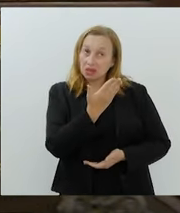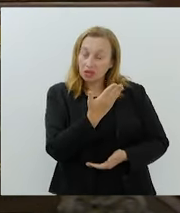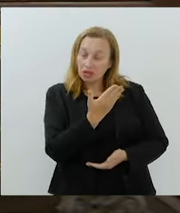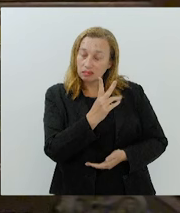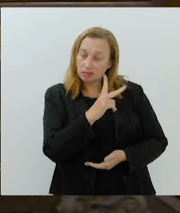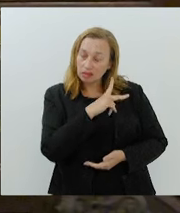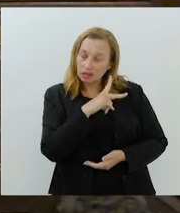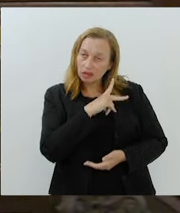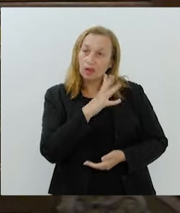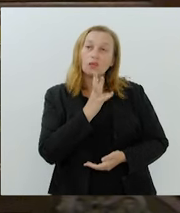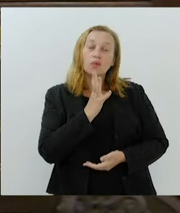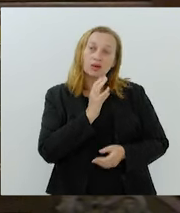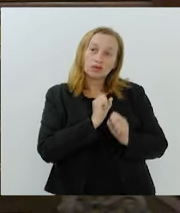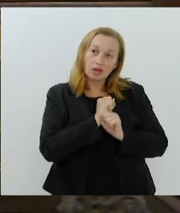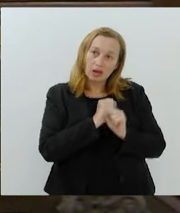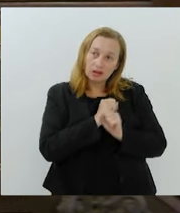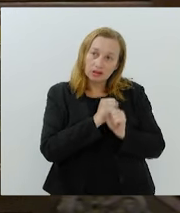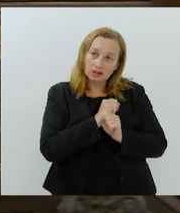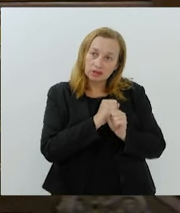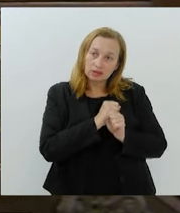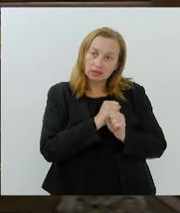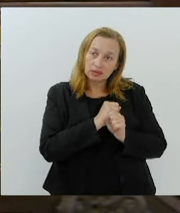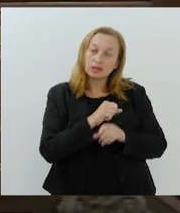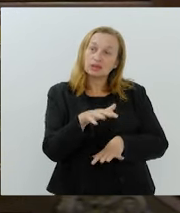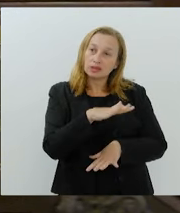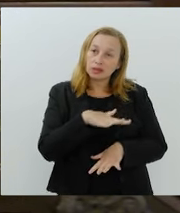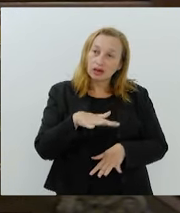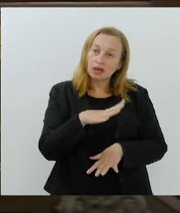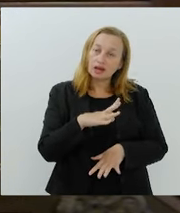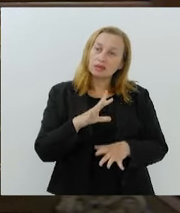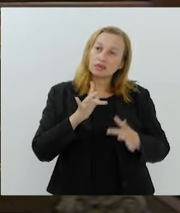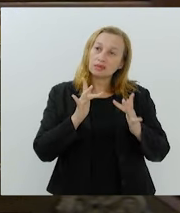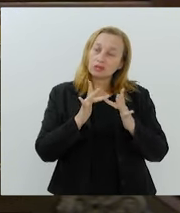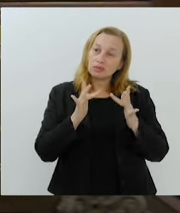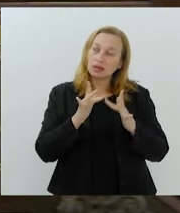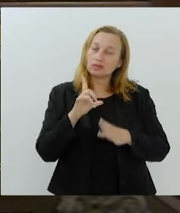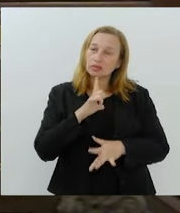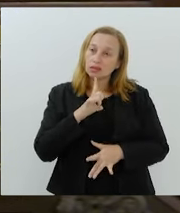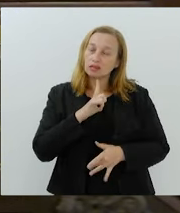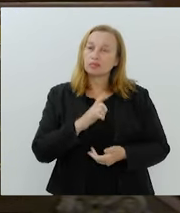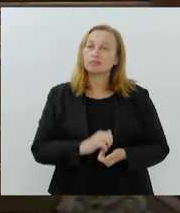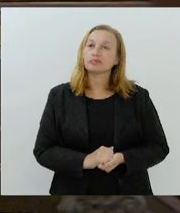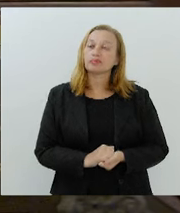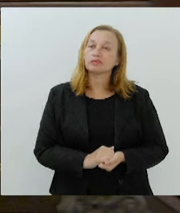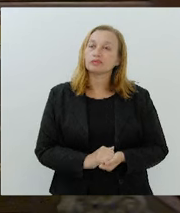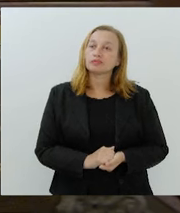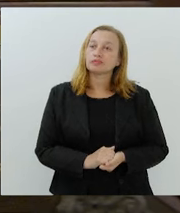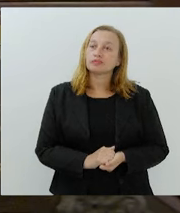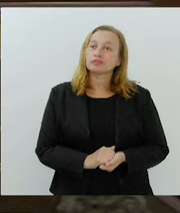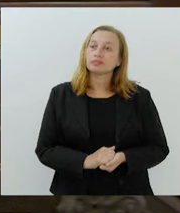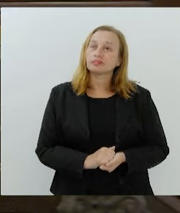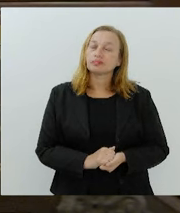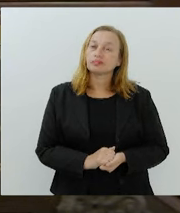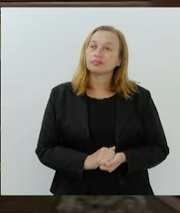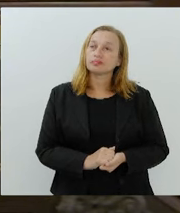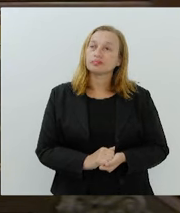particular, que eu conheço há muito tempo, na área que nós temos muita afinidade, tem um